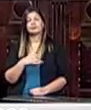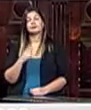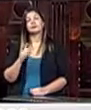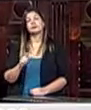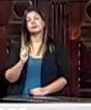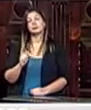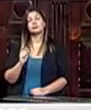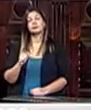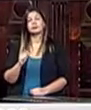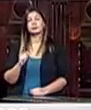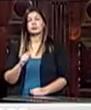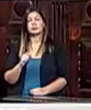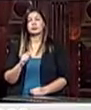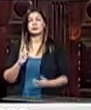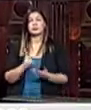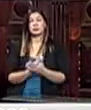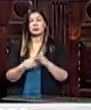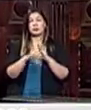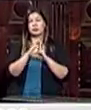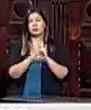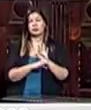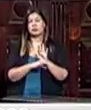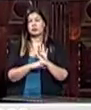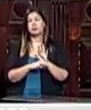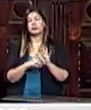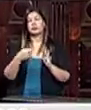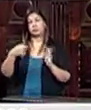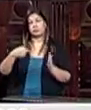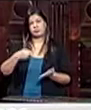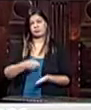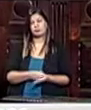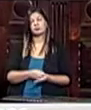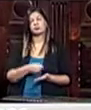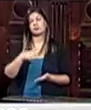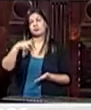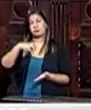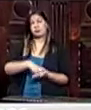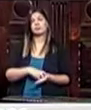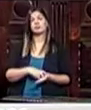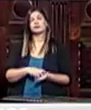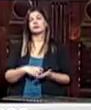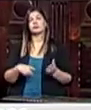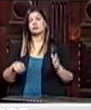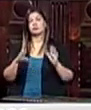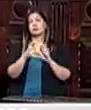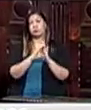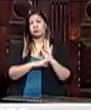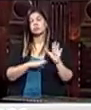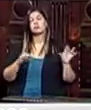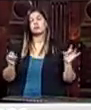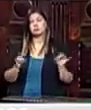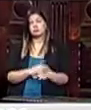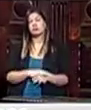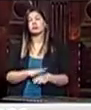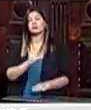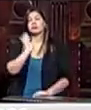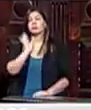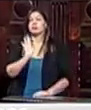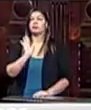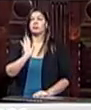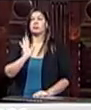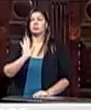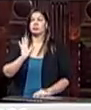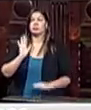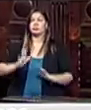que a Constituição tem que ser cumprida, a Constituição vai ser cumprida, mas